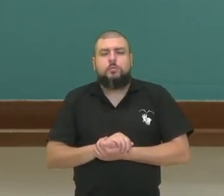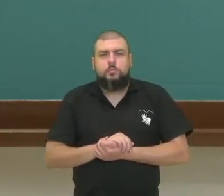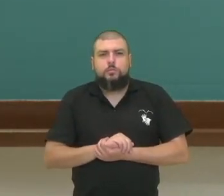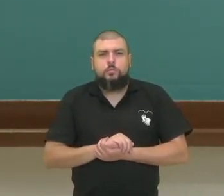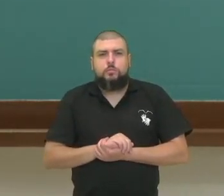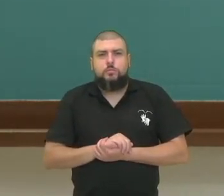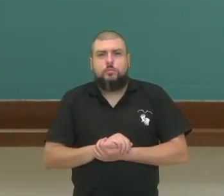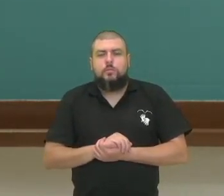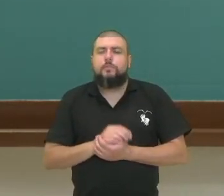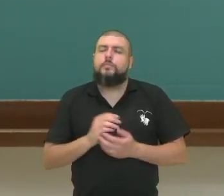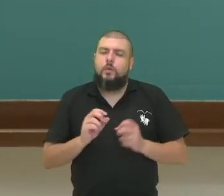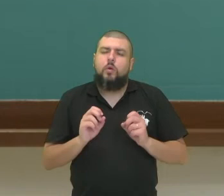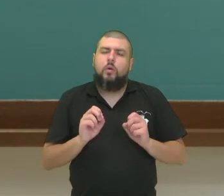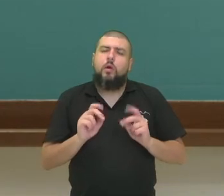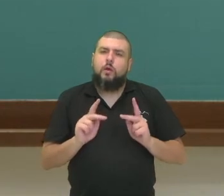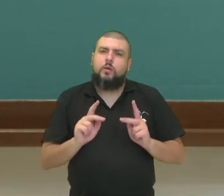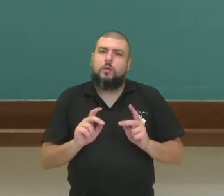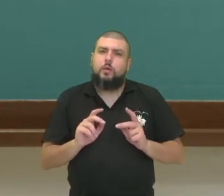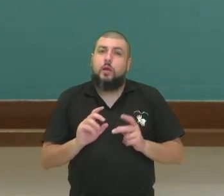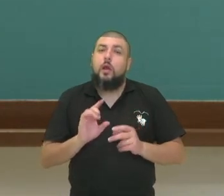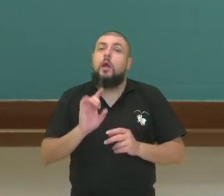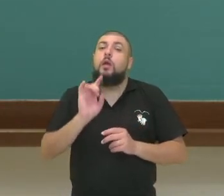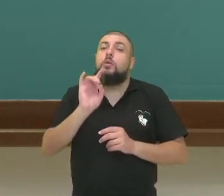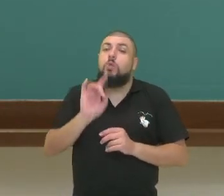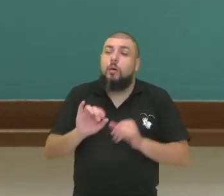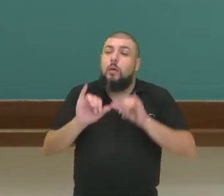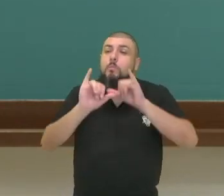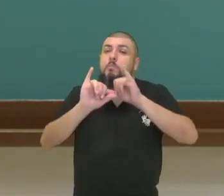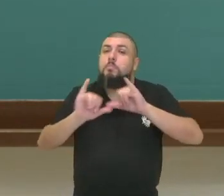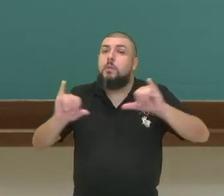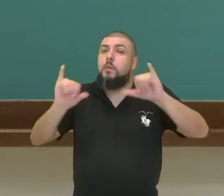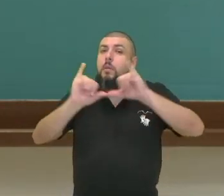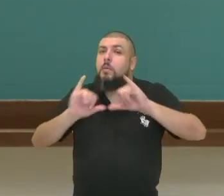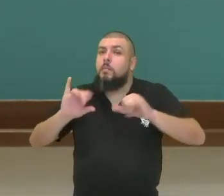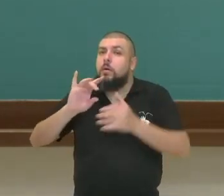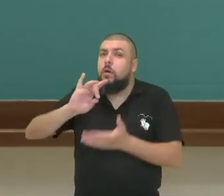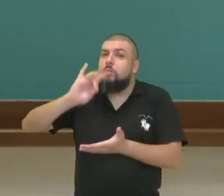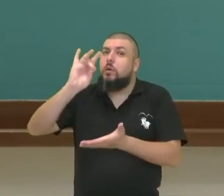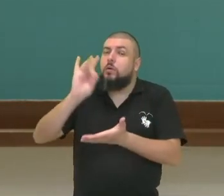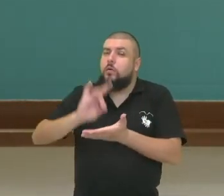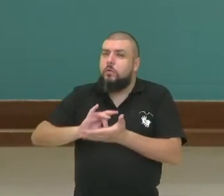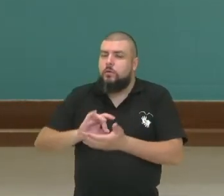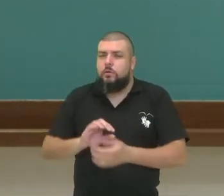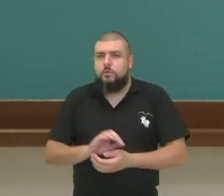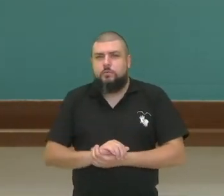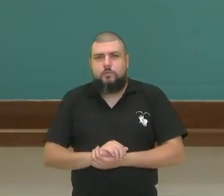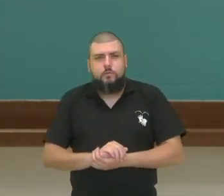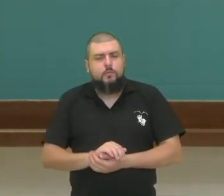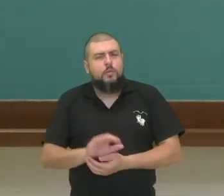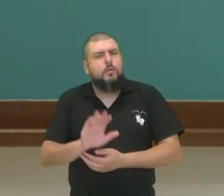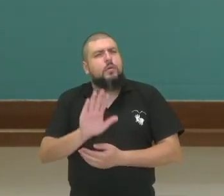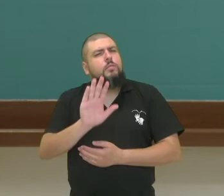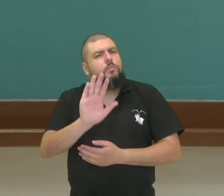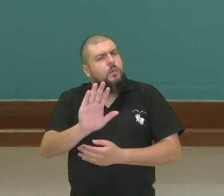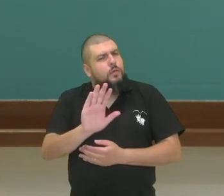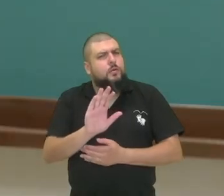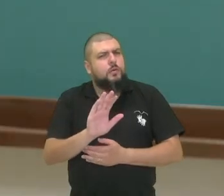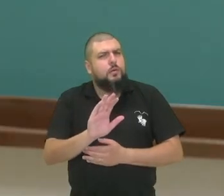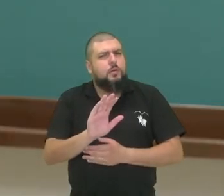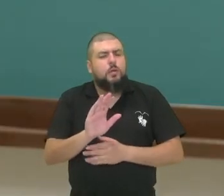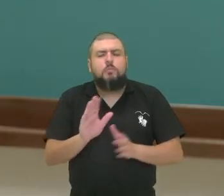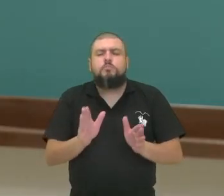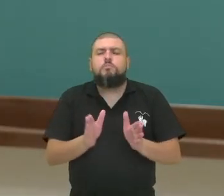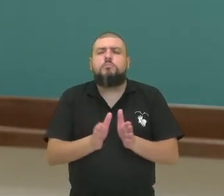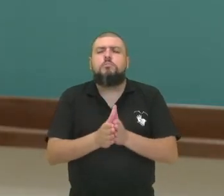Isso tudo, é claro, dentro da propaganda oficial do governo. Mas e o outro lado do milagre econômico? Quais